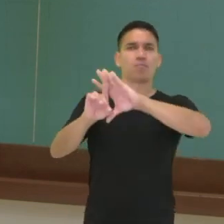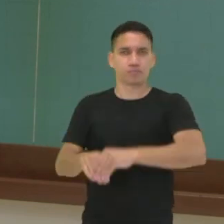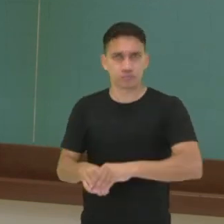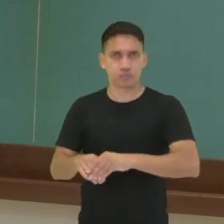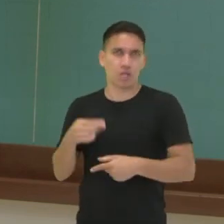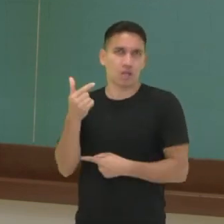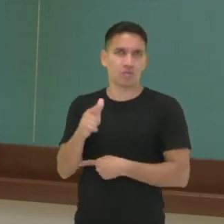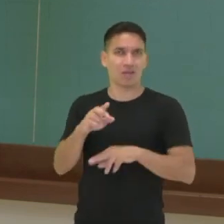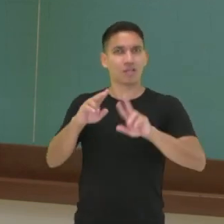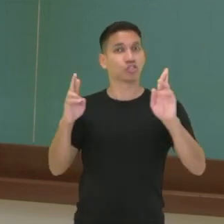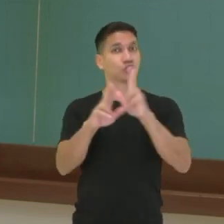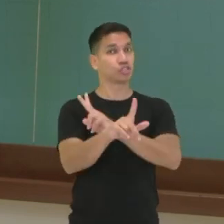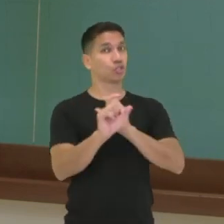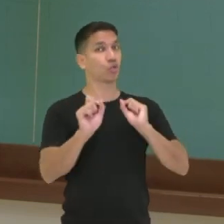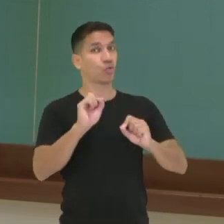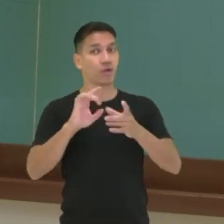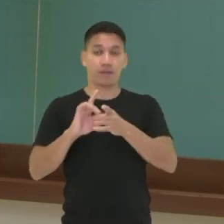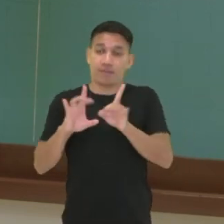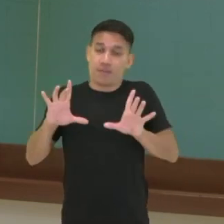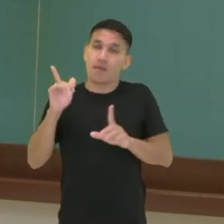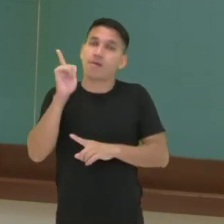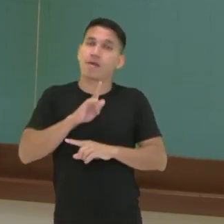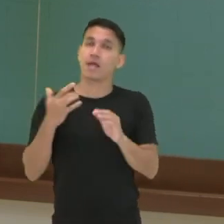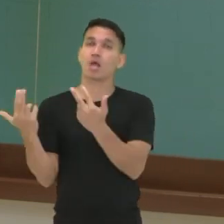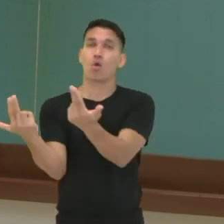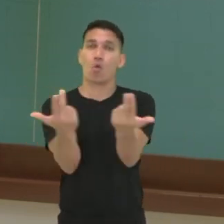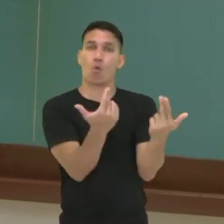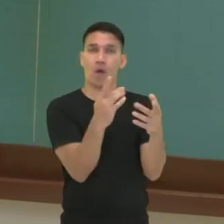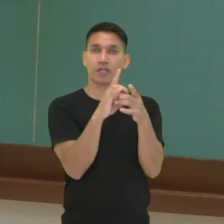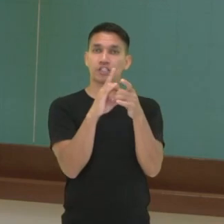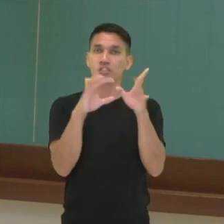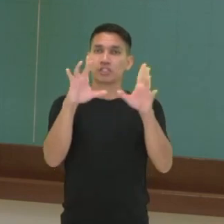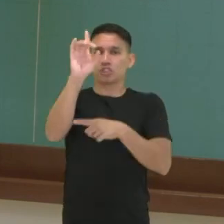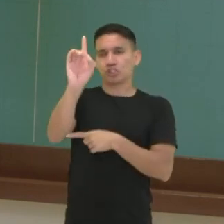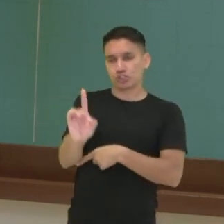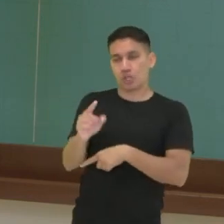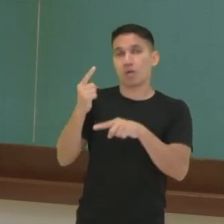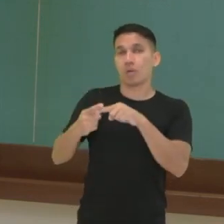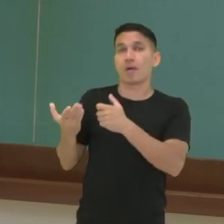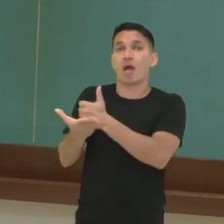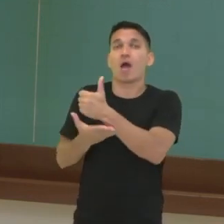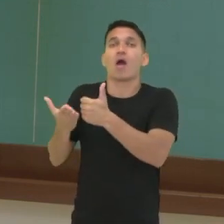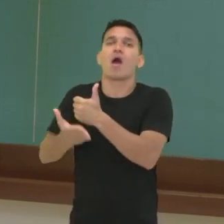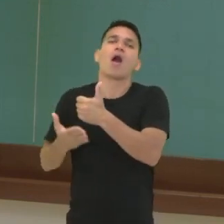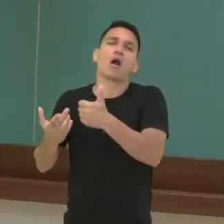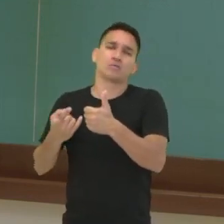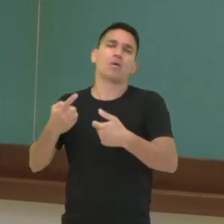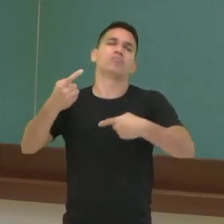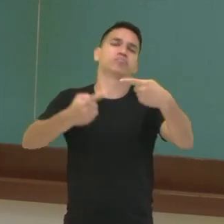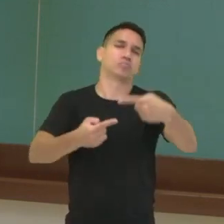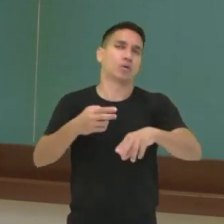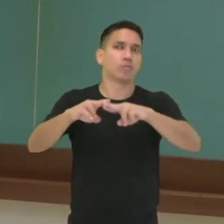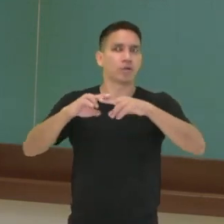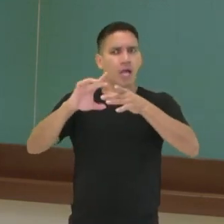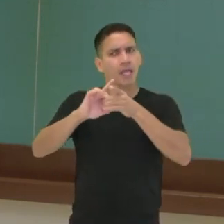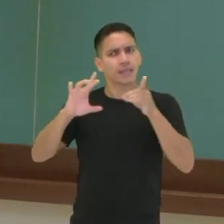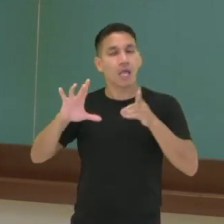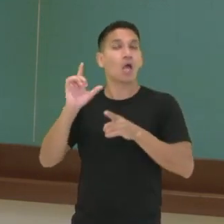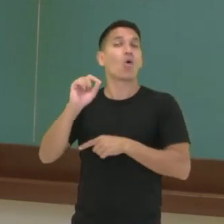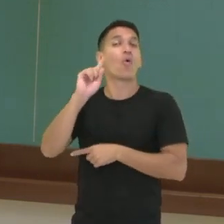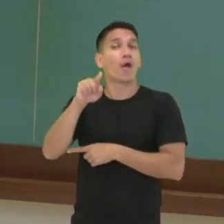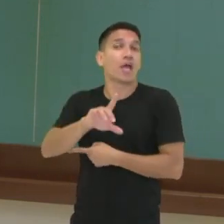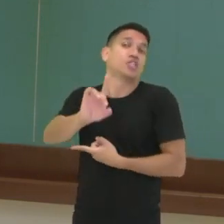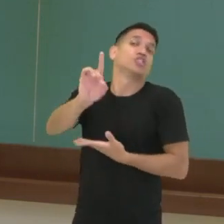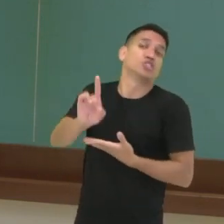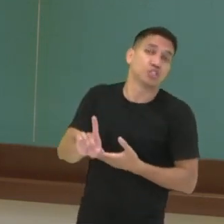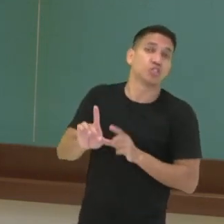nas democracias, a igualdade de direitos é a base da política. Na democracia, temos, inclusive, o